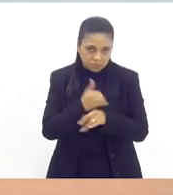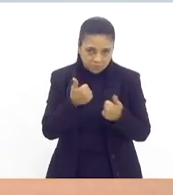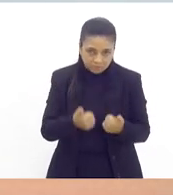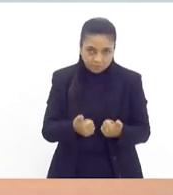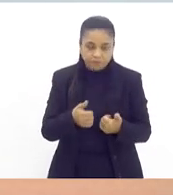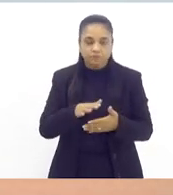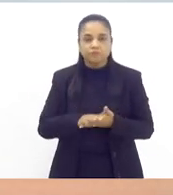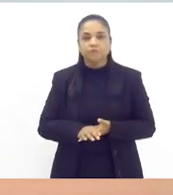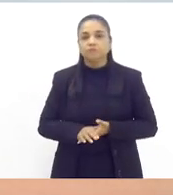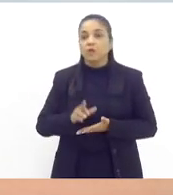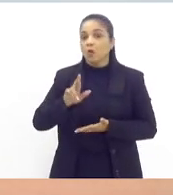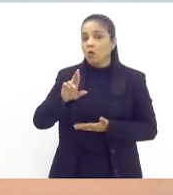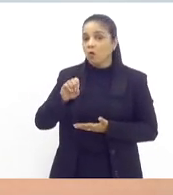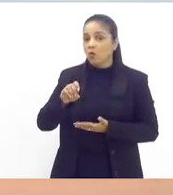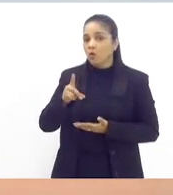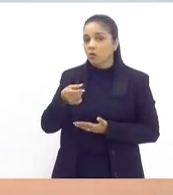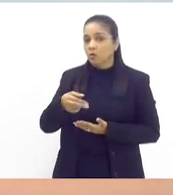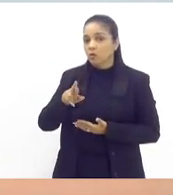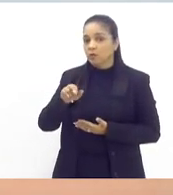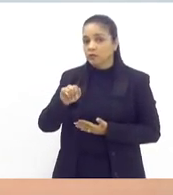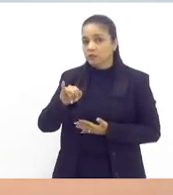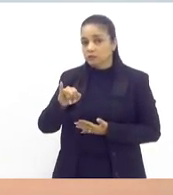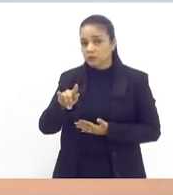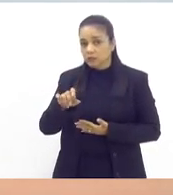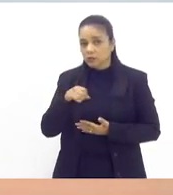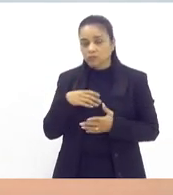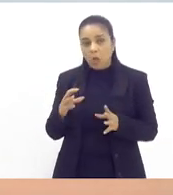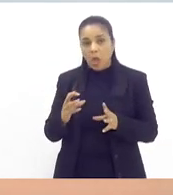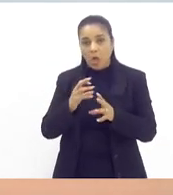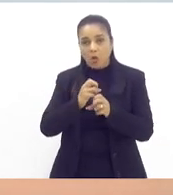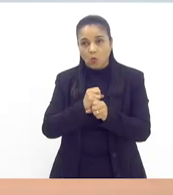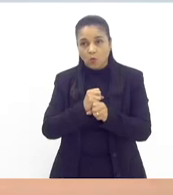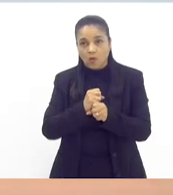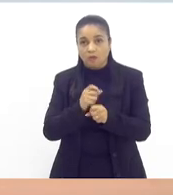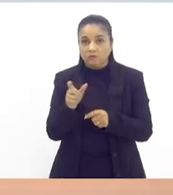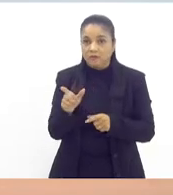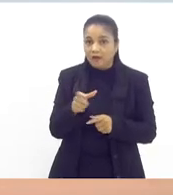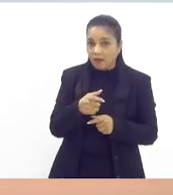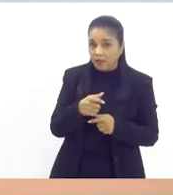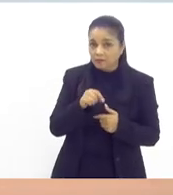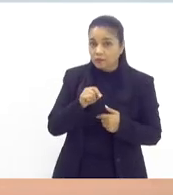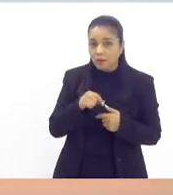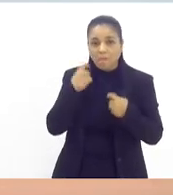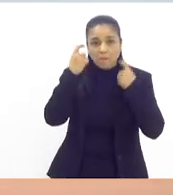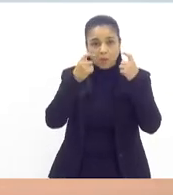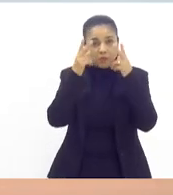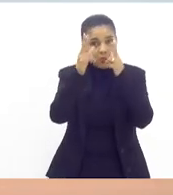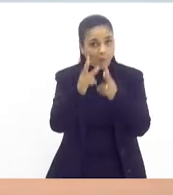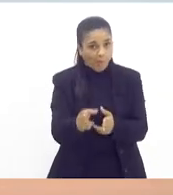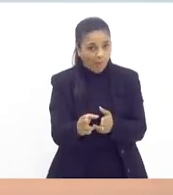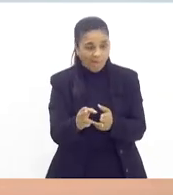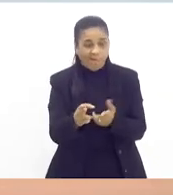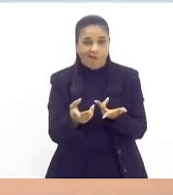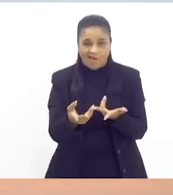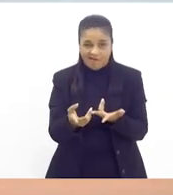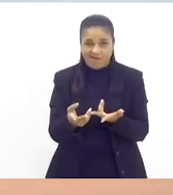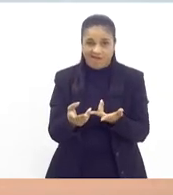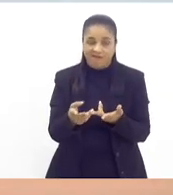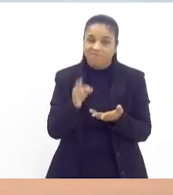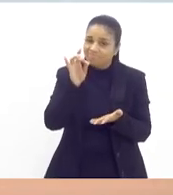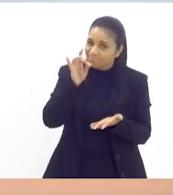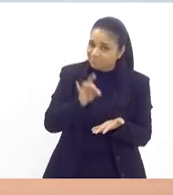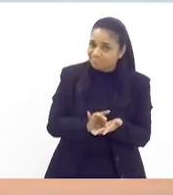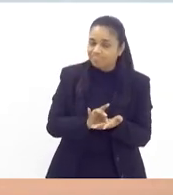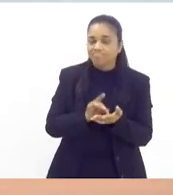Rodrigo, preocupação com ressarcimento de crédito acumulado, a sua preocupação é a nossa preocupação. Tá? Rodrigo, de fato,